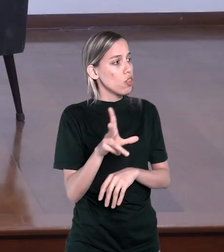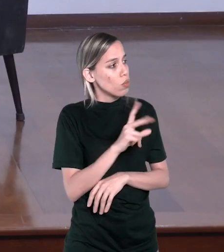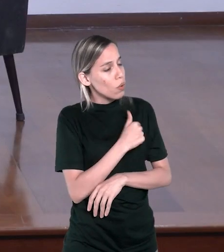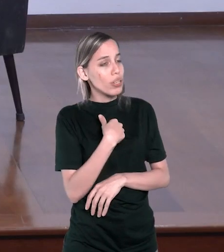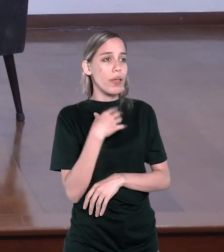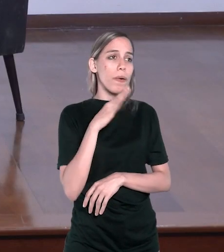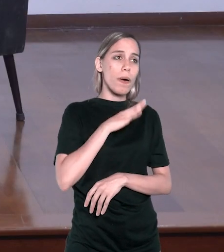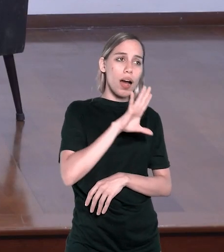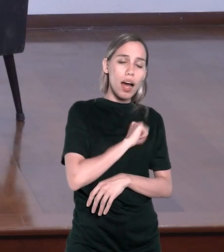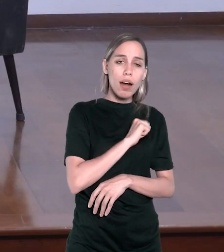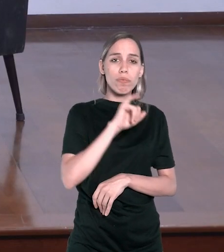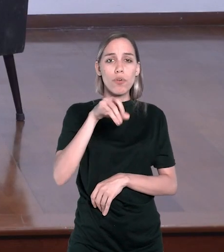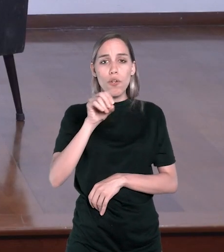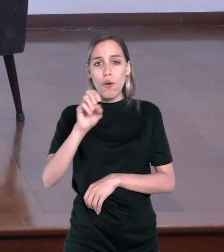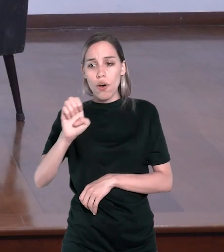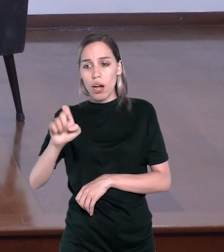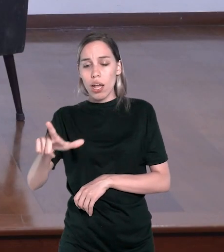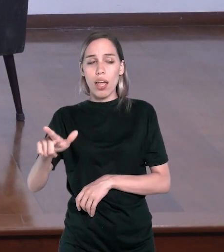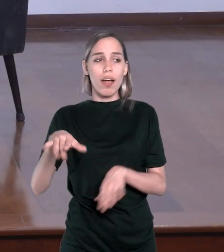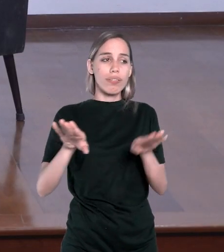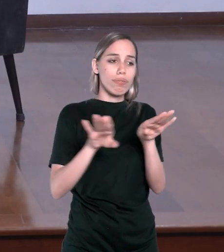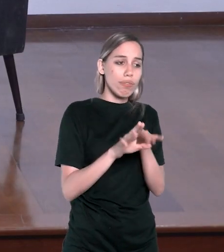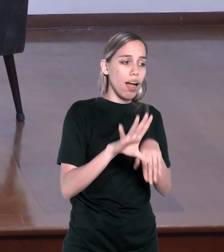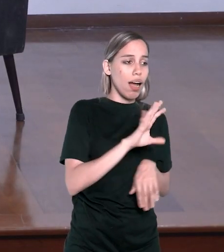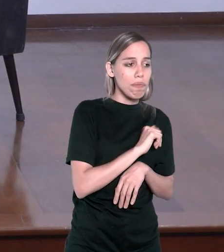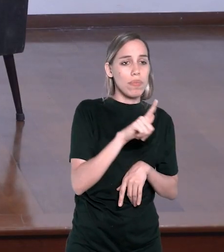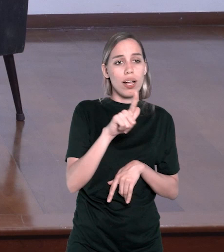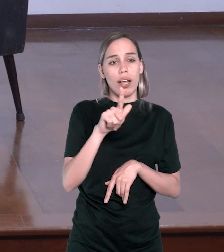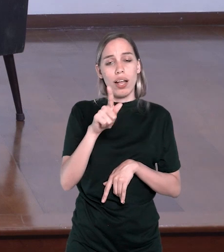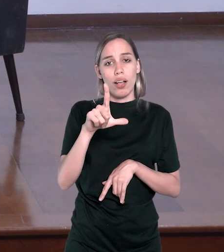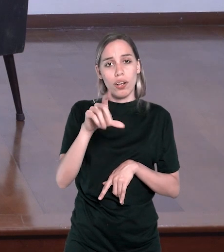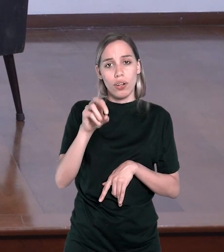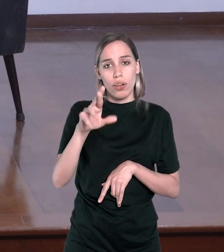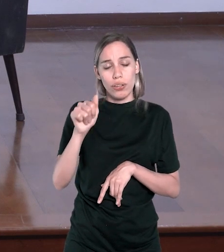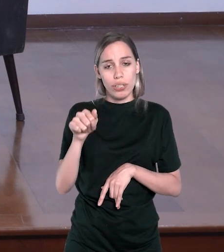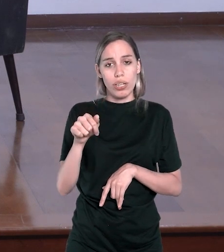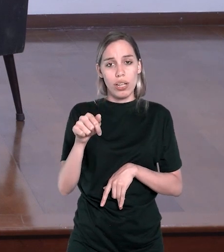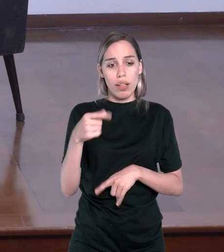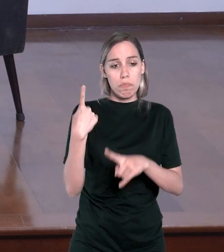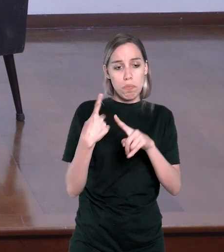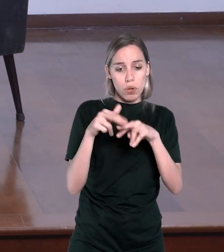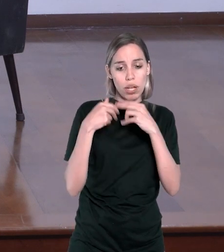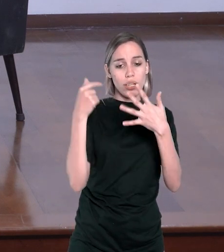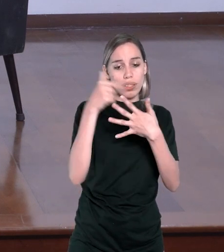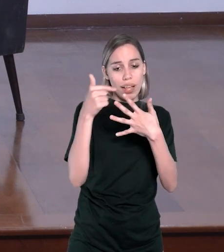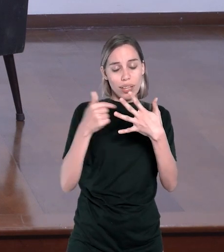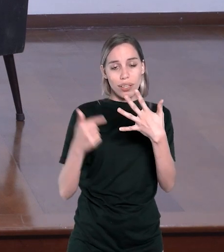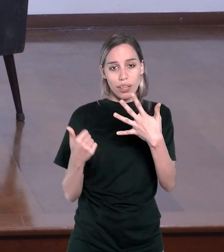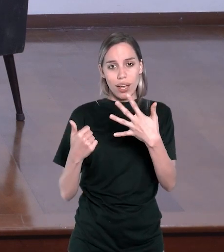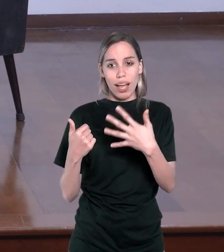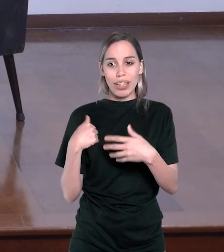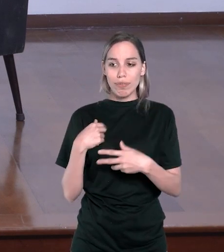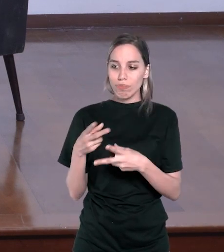adoro o Joel é isso, a Glória é isso, sabe? E eu sei que quando eles falam isso é porque eu criei esse personagem que as pessoas